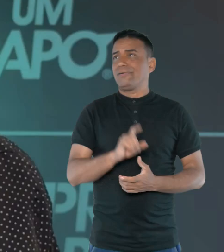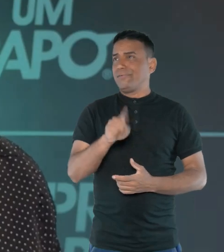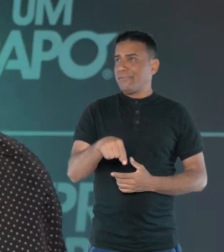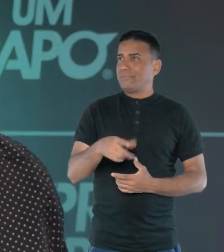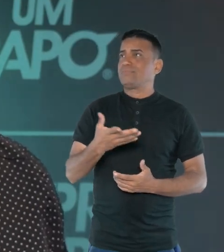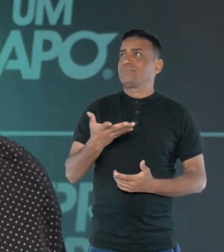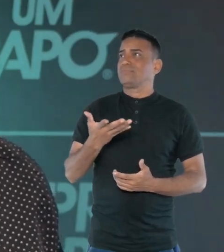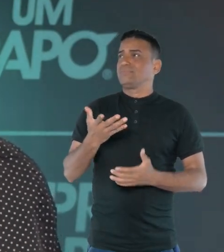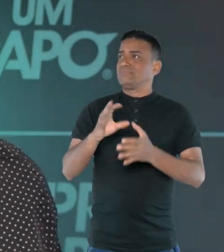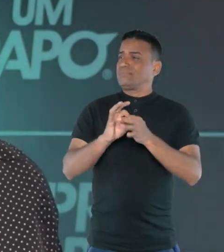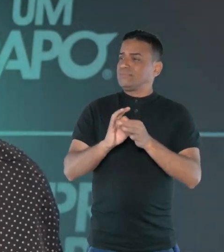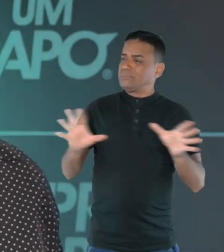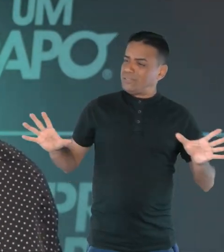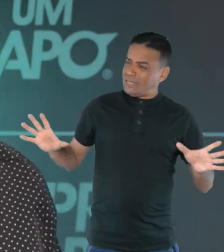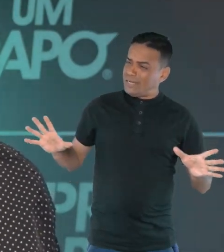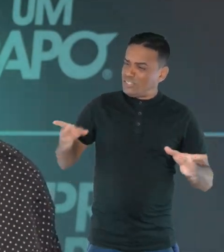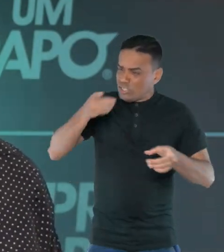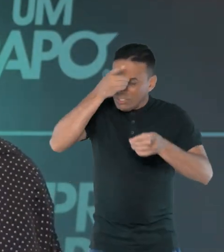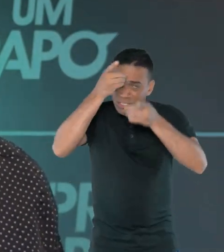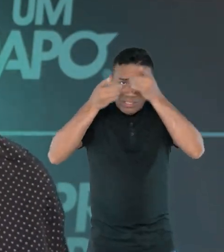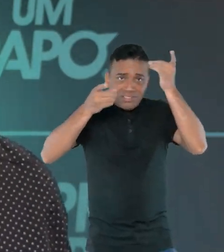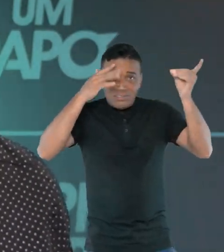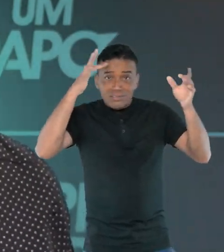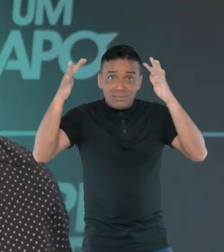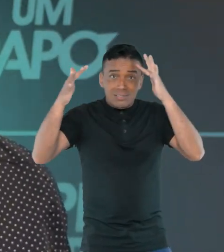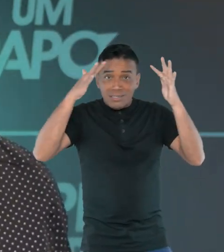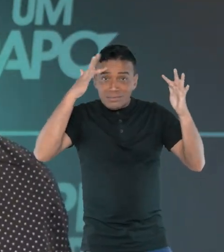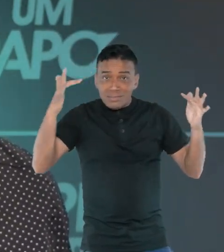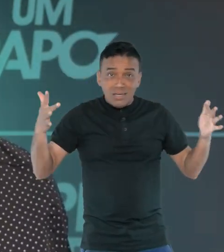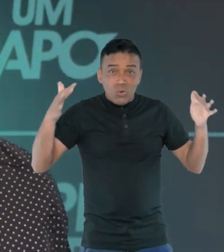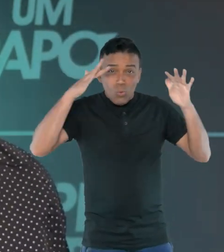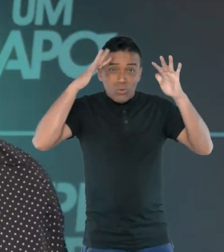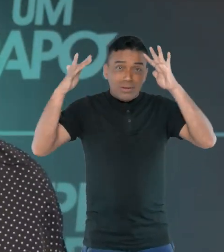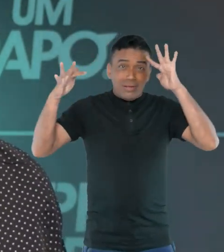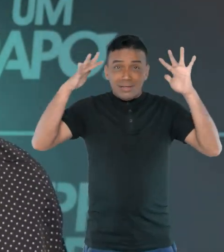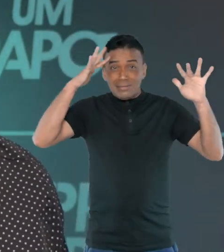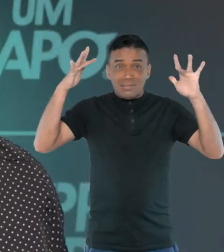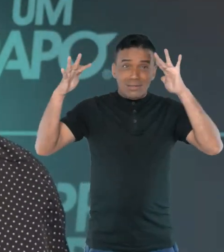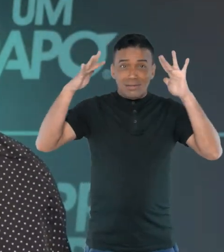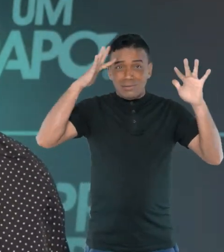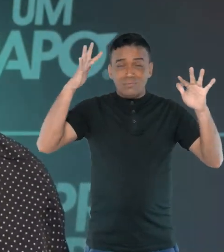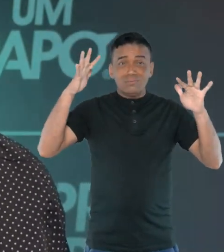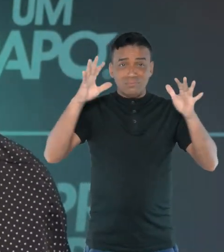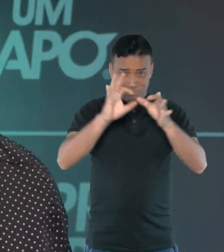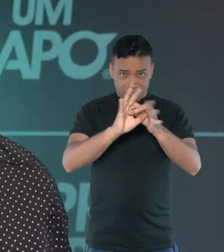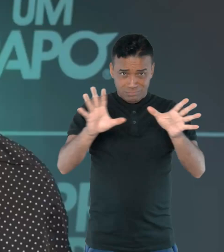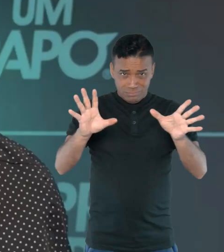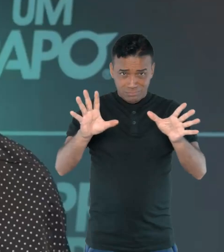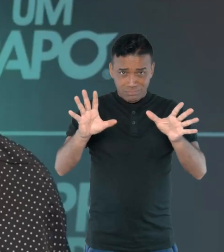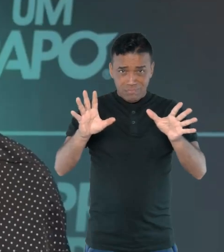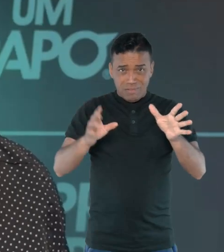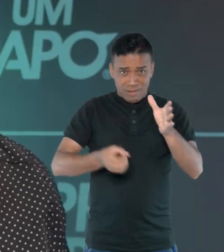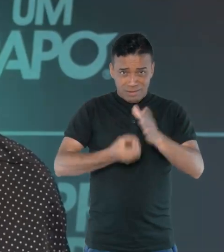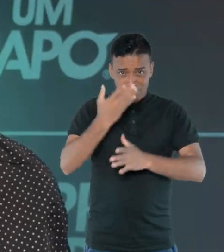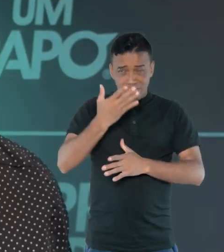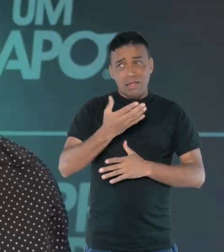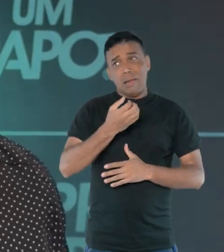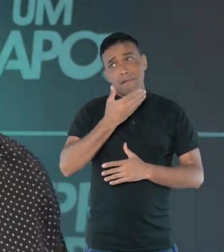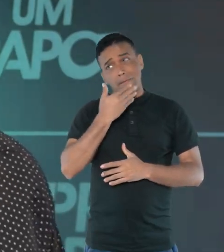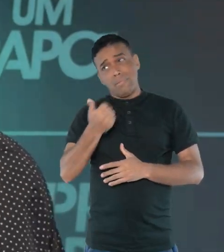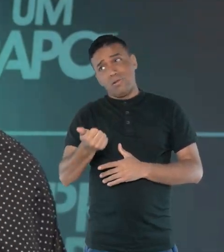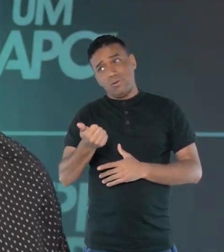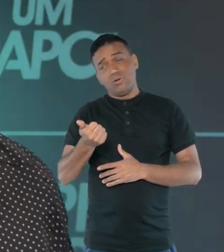essa liberdade na criação, criar com essa liberdade, é melhor para você do